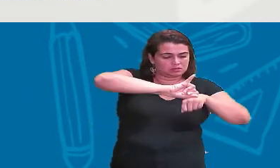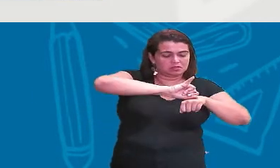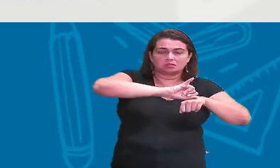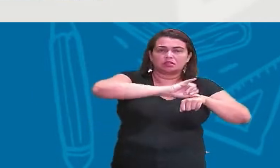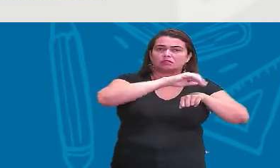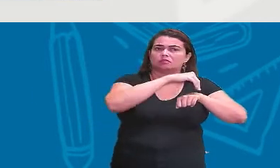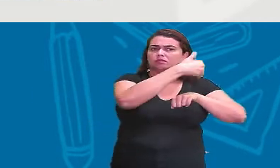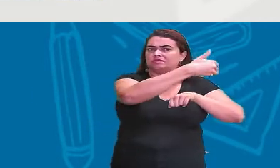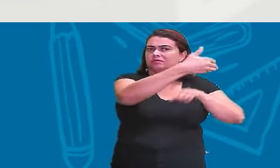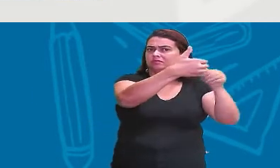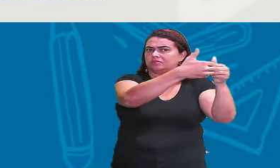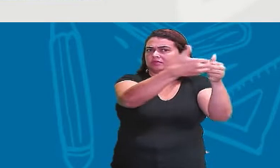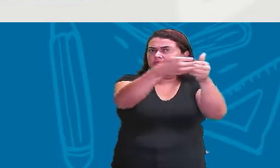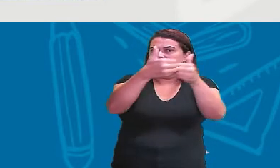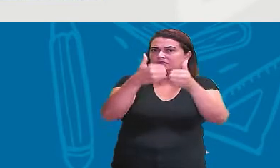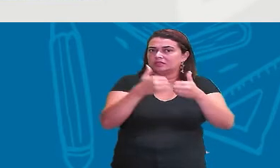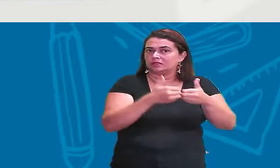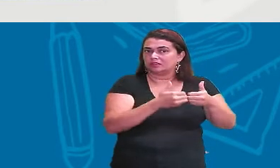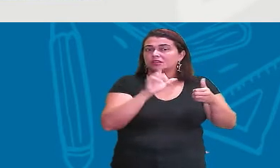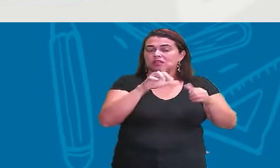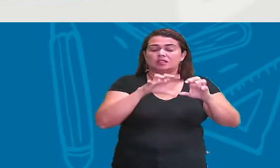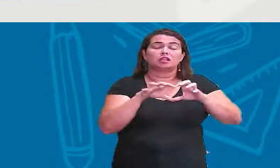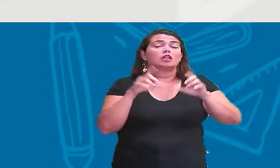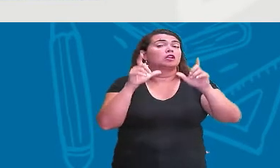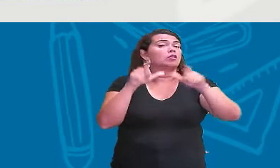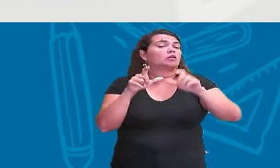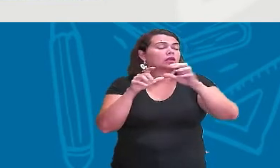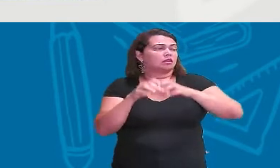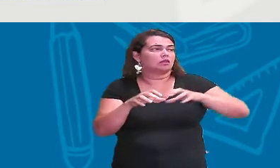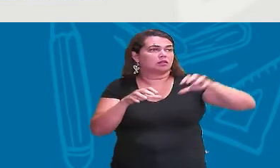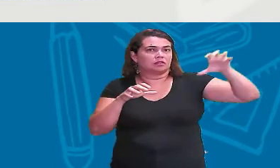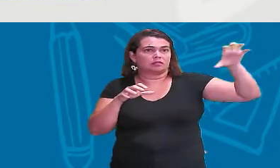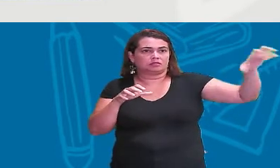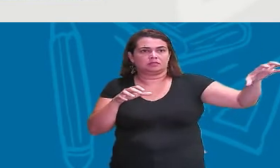aquelas regiões mais afastadas desse centro, como